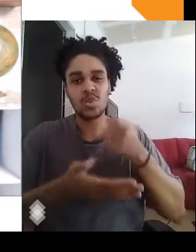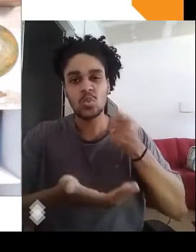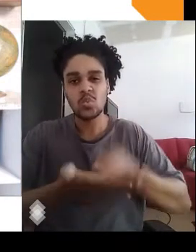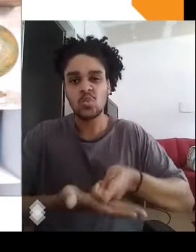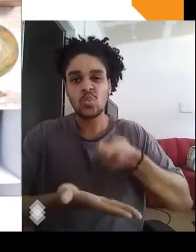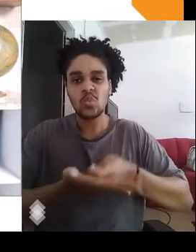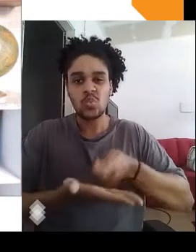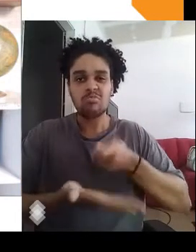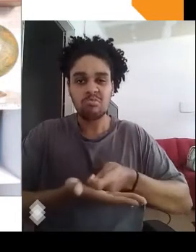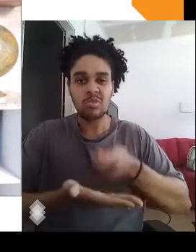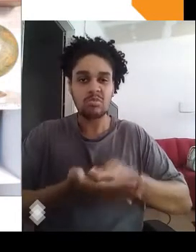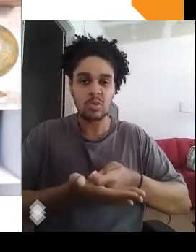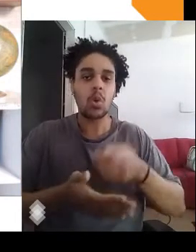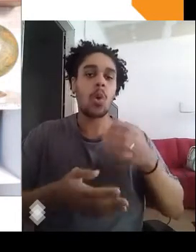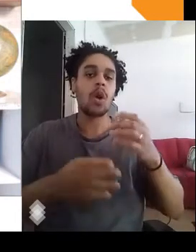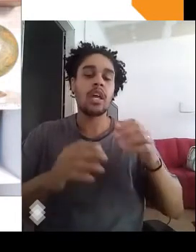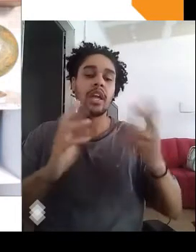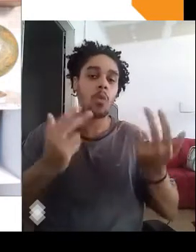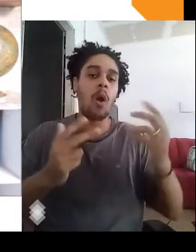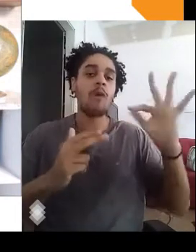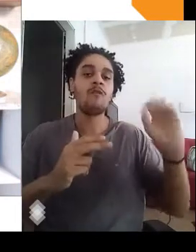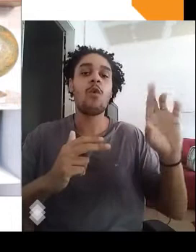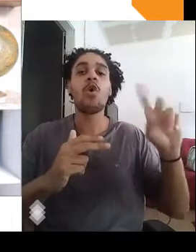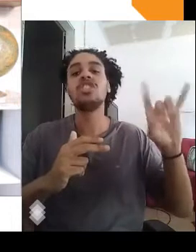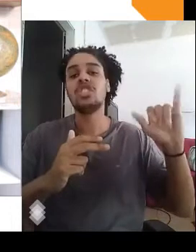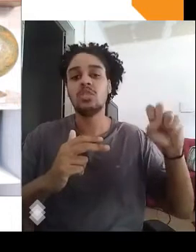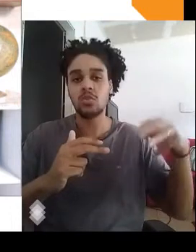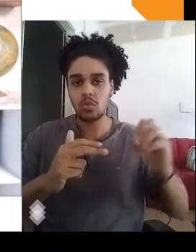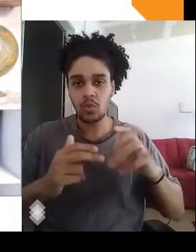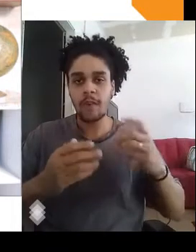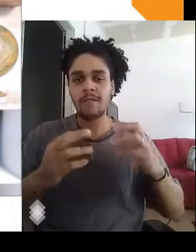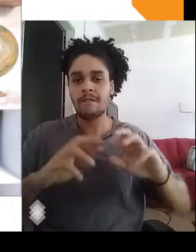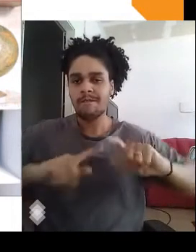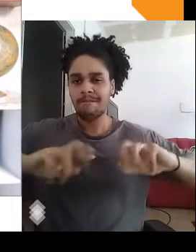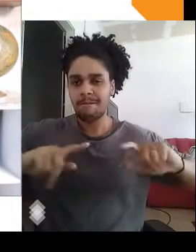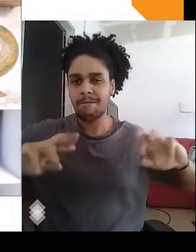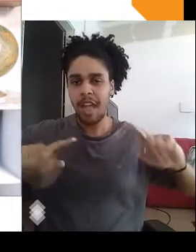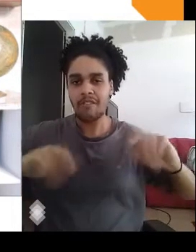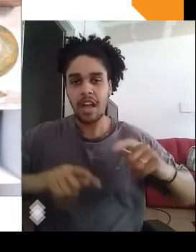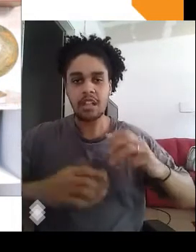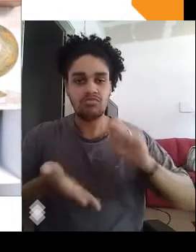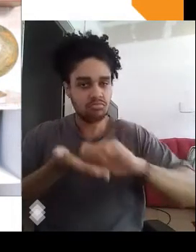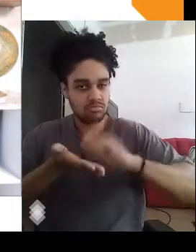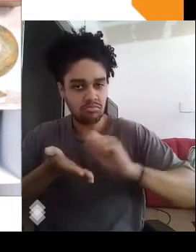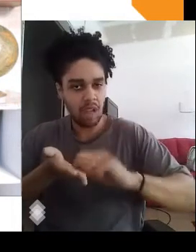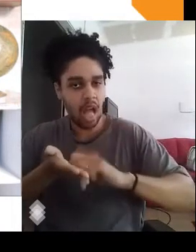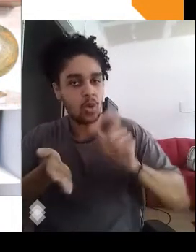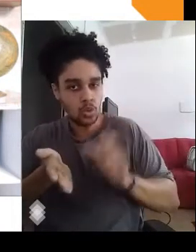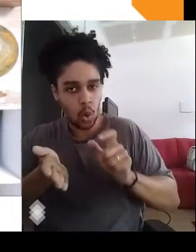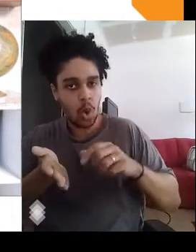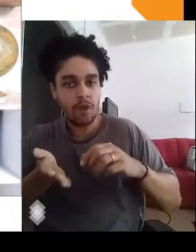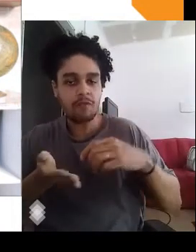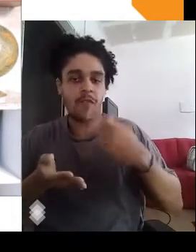processo rígido, né? A rigidez do fordismo. Aliás, muitos autores vão marcar: o fordismo se caracteriza